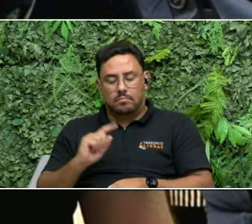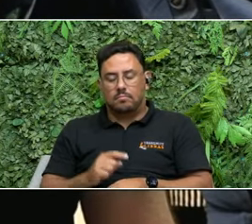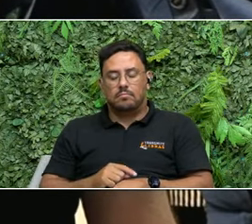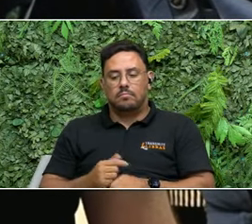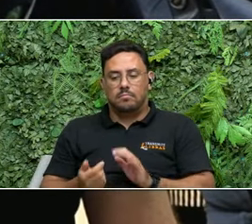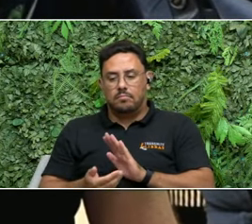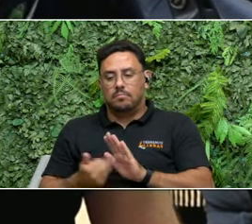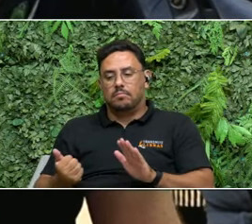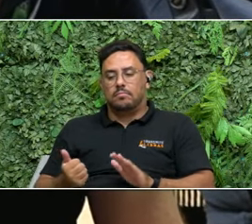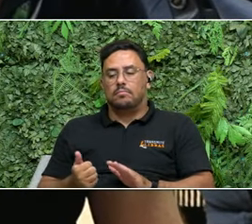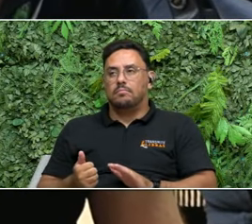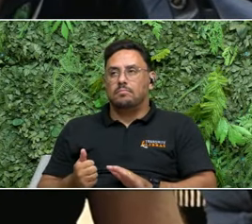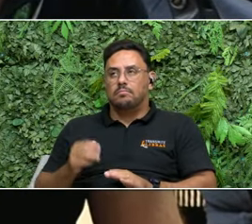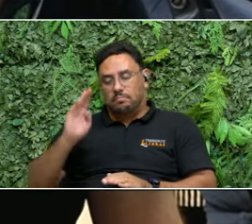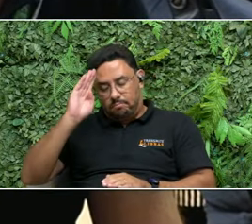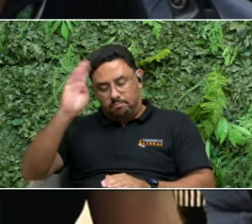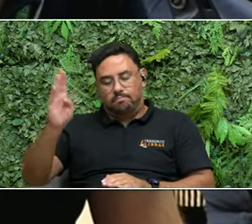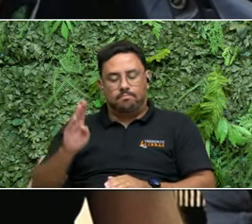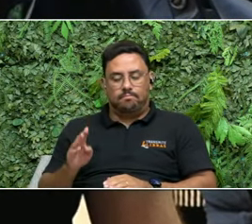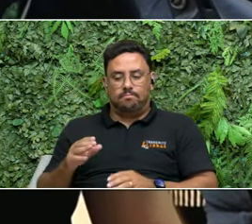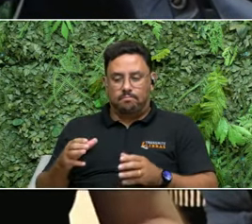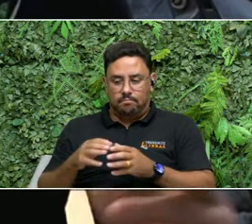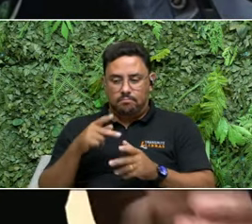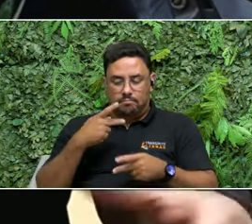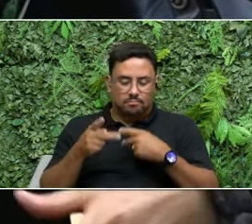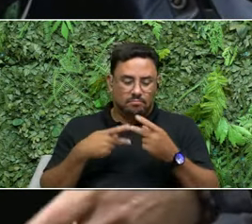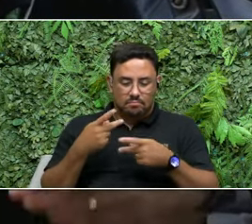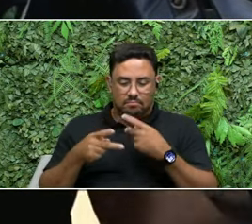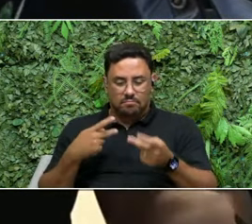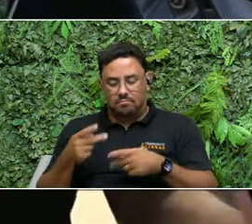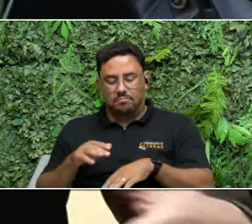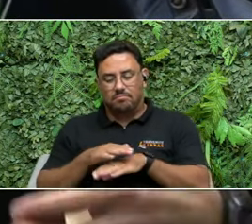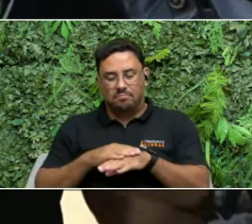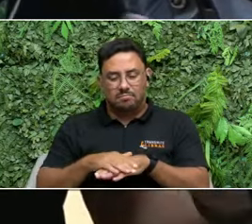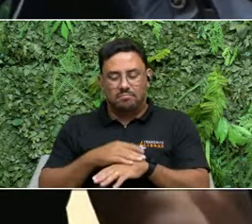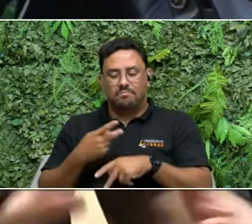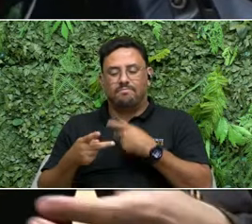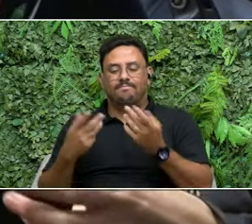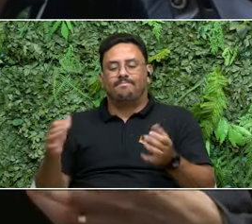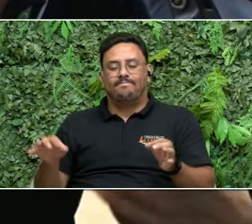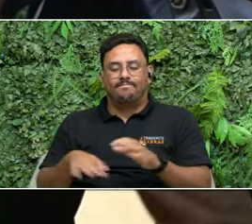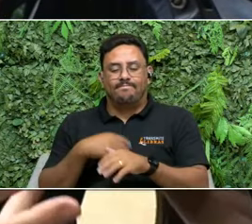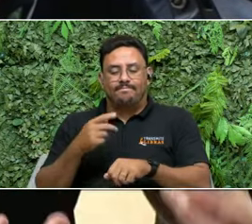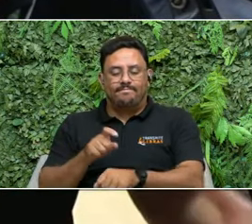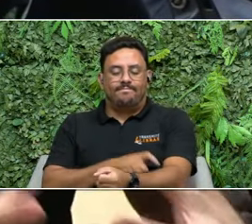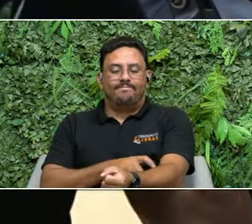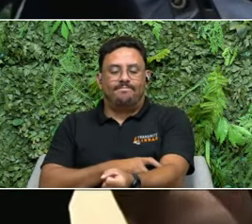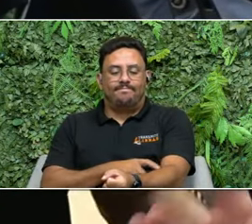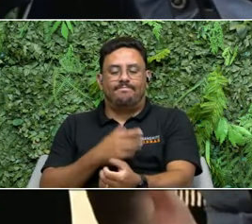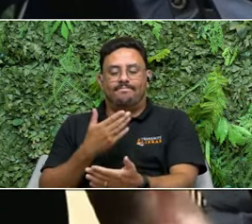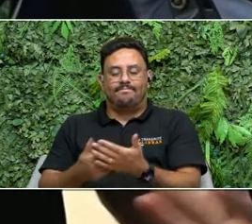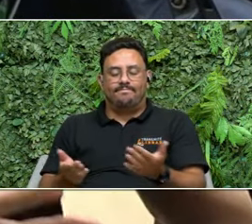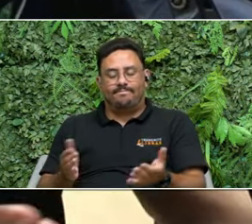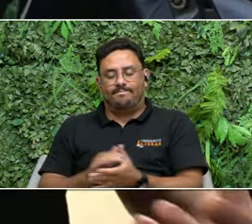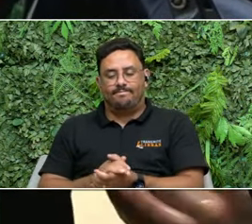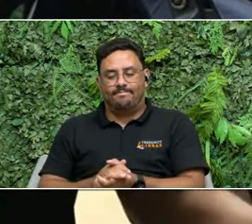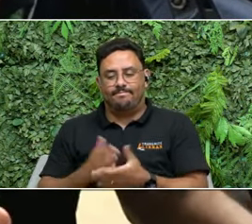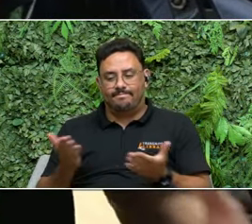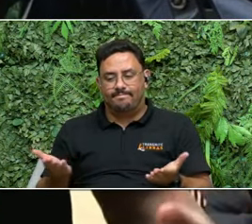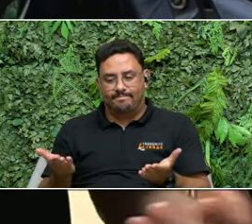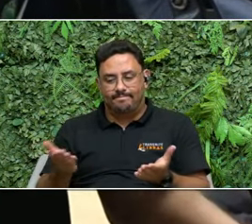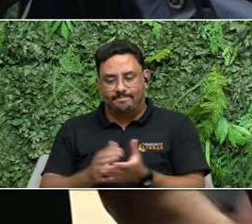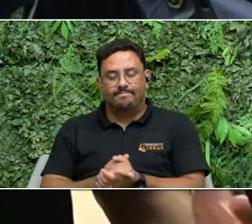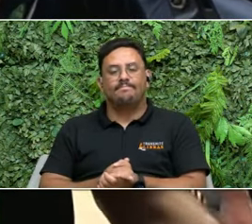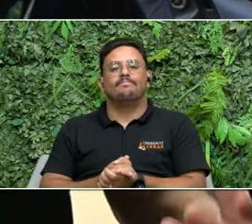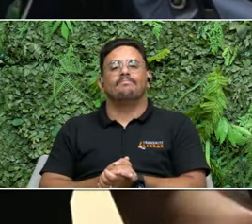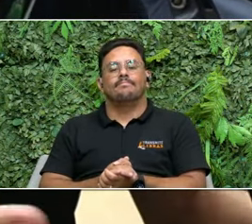tira o craque do time eh mas falou muita muito falou começou demais aí acaba depois fica nervoso perde a cabeça e aí